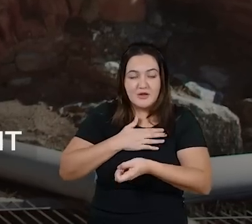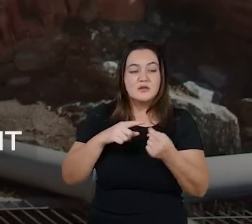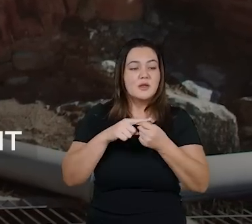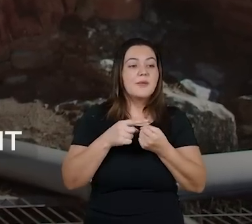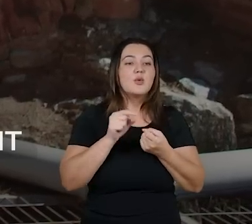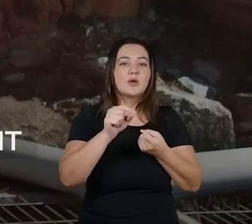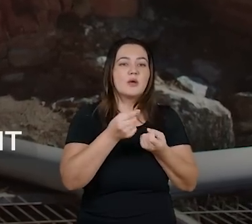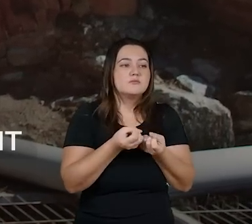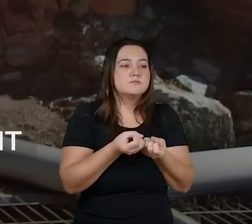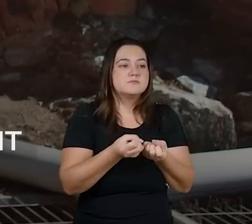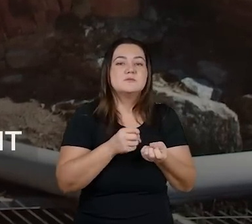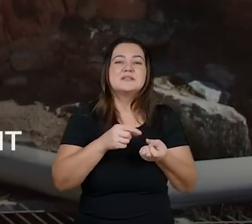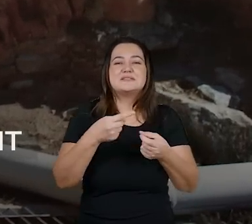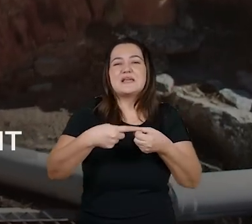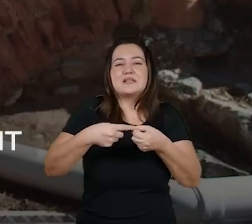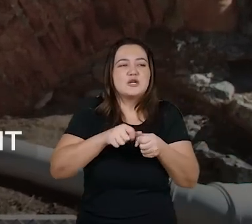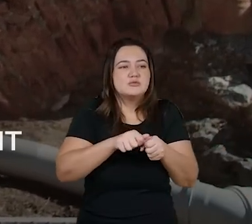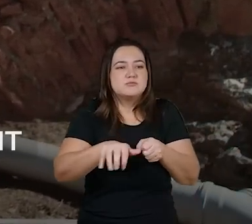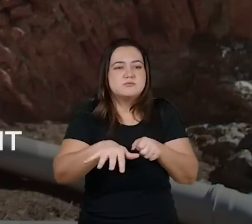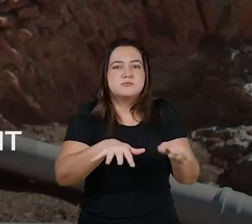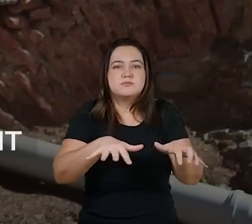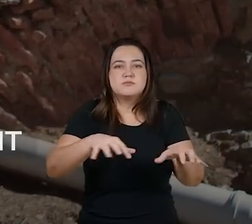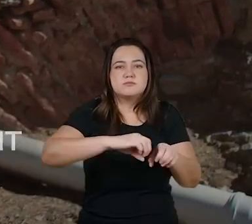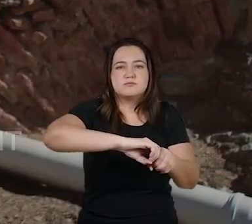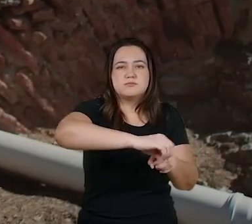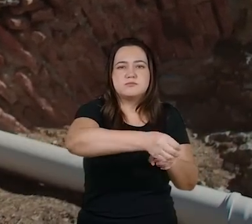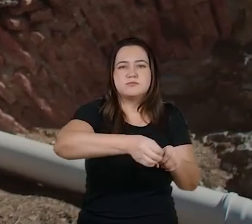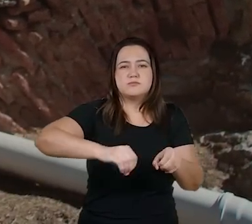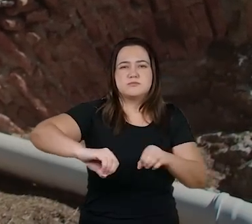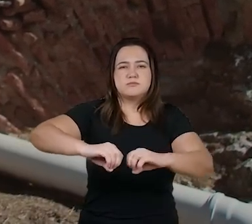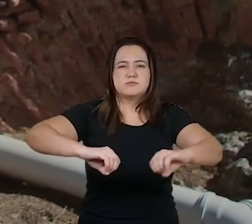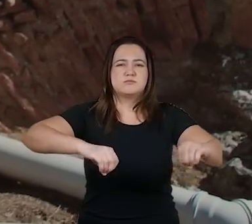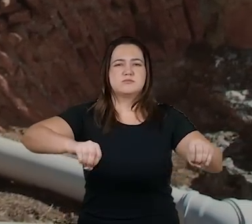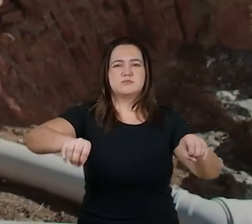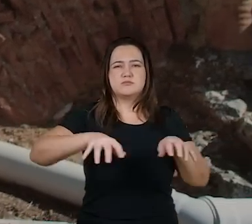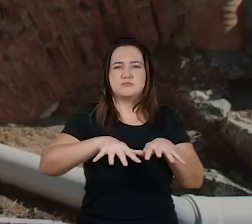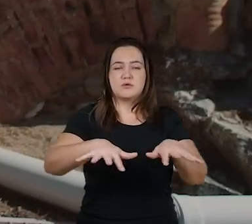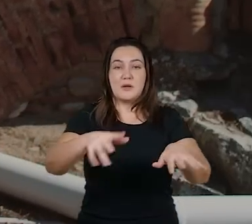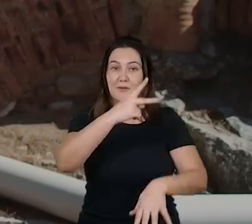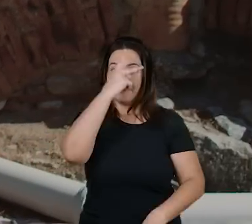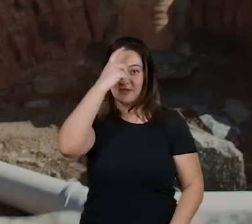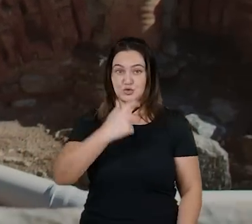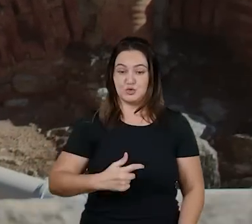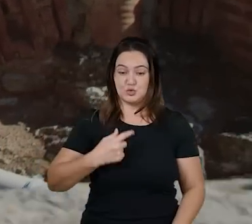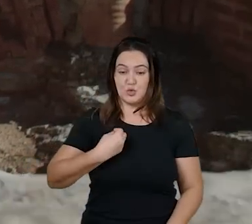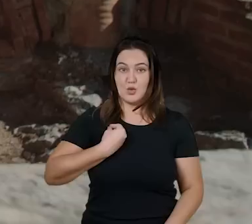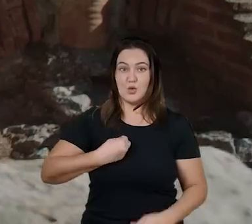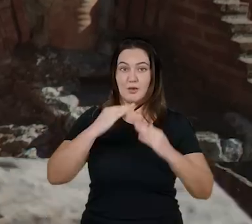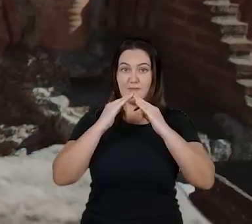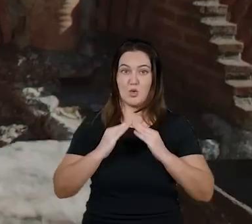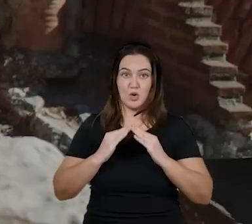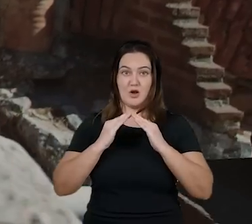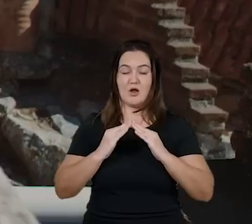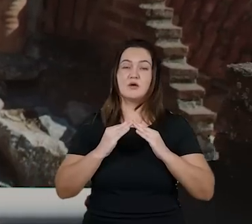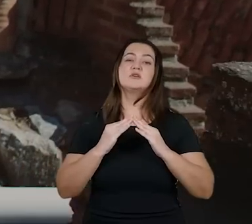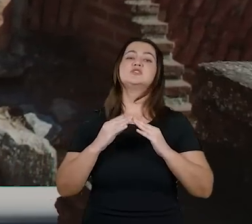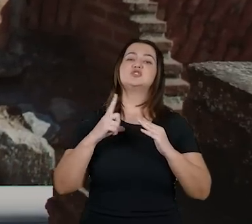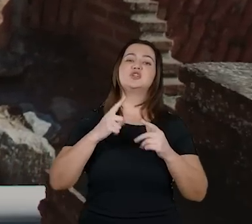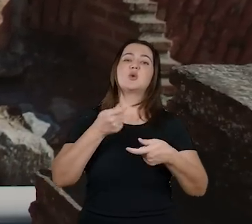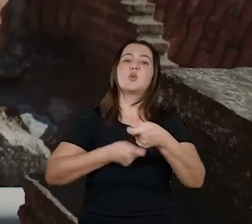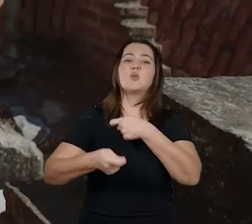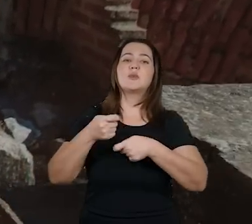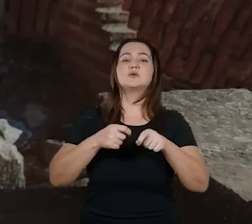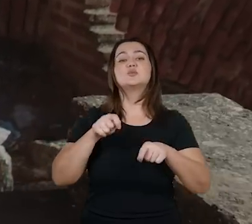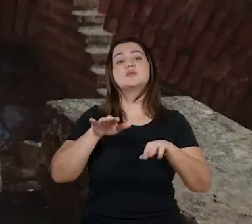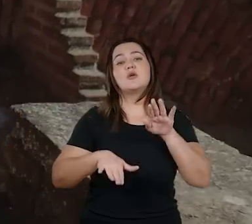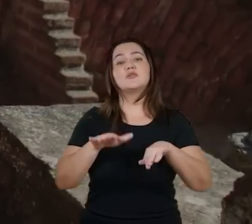os armazenamentos de água da sinagoga, que ficavam aqui. O sujeito que morava nesse lugar ou que tinha aqui o seu comércio,